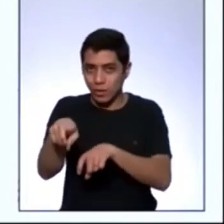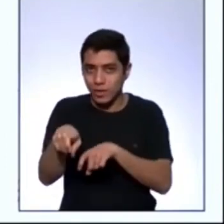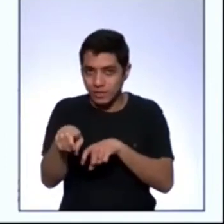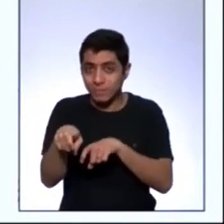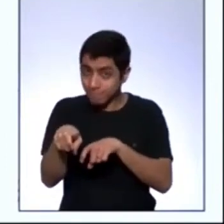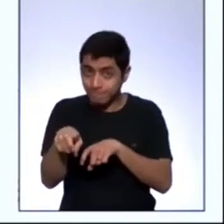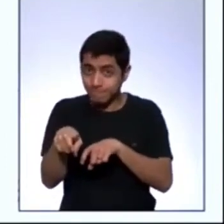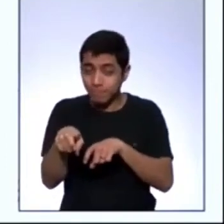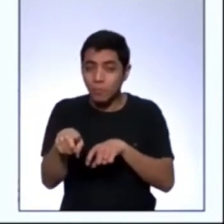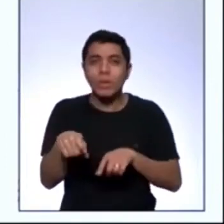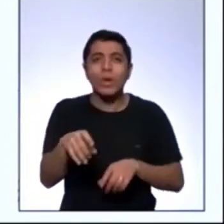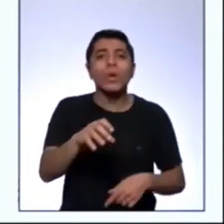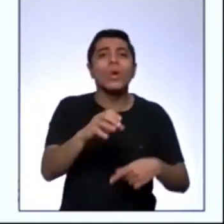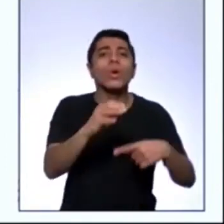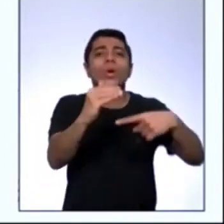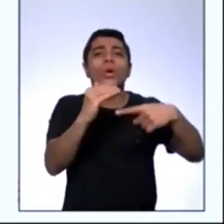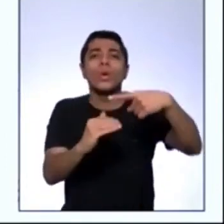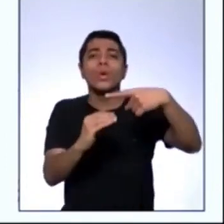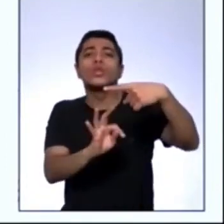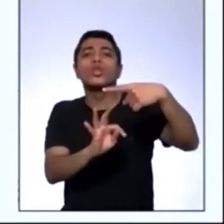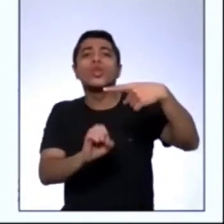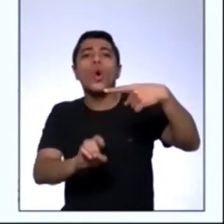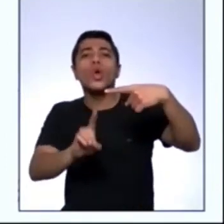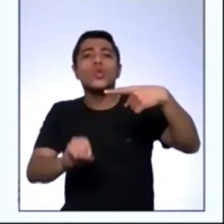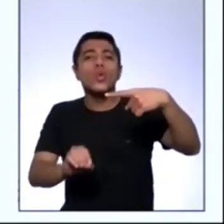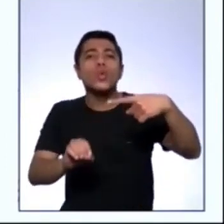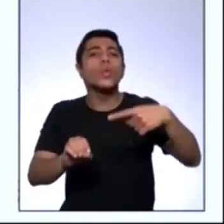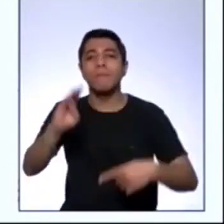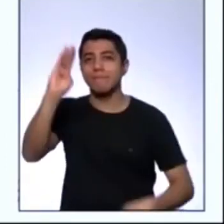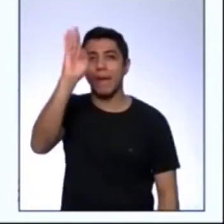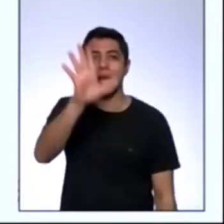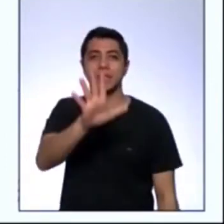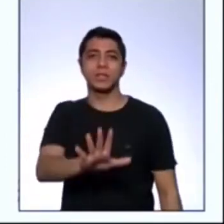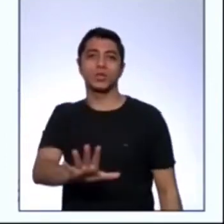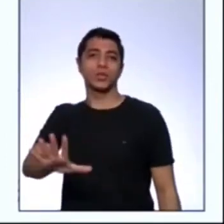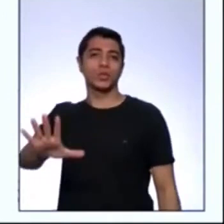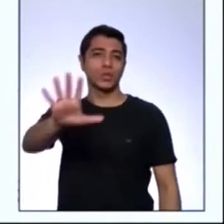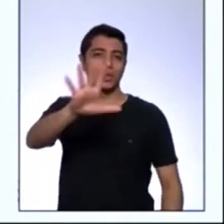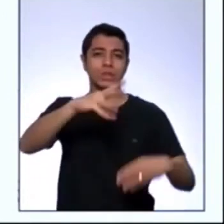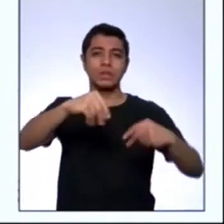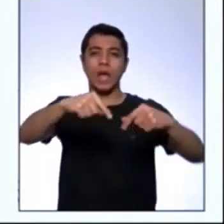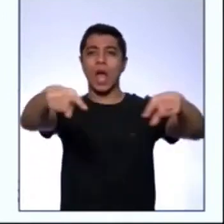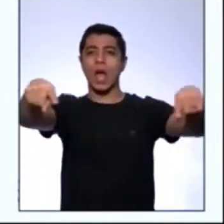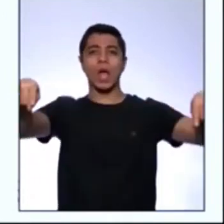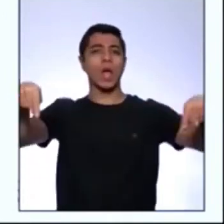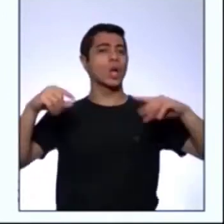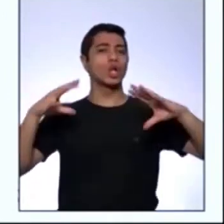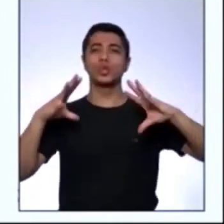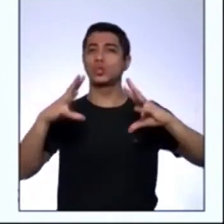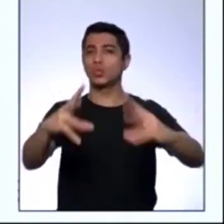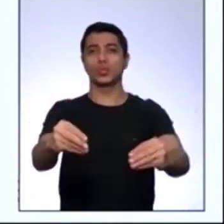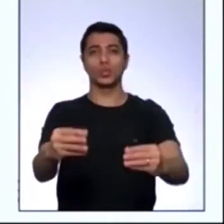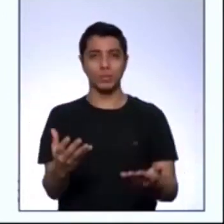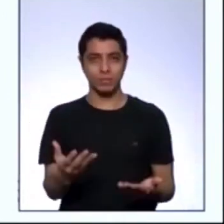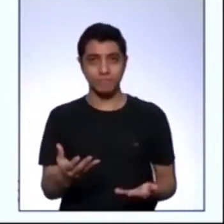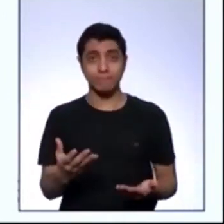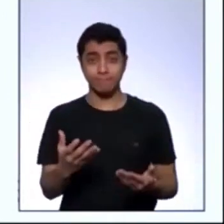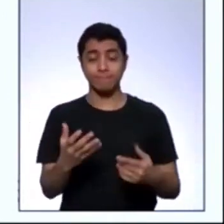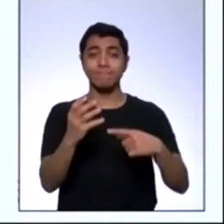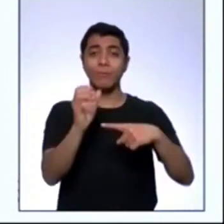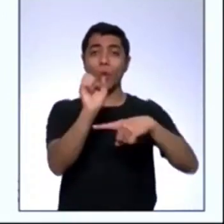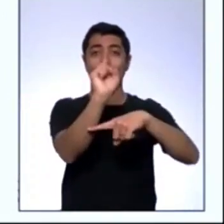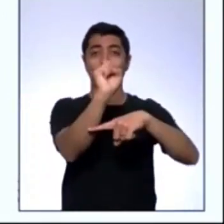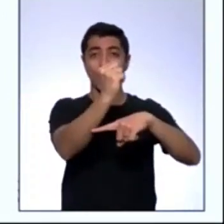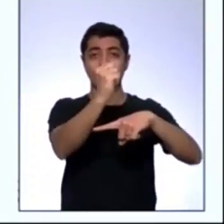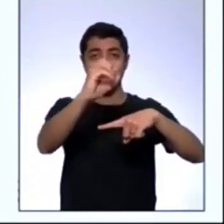todo território brasileiro Então você vai dividir 80 milhões destinados